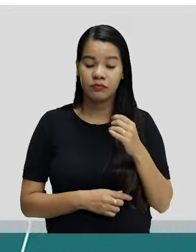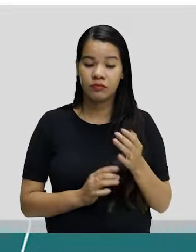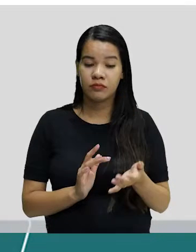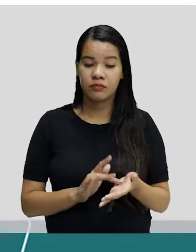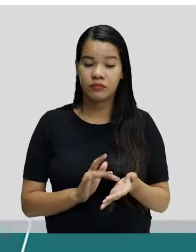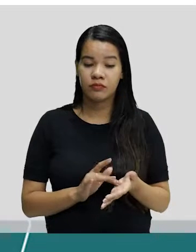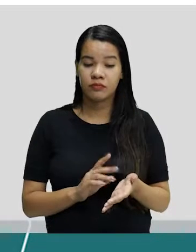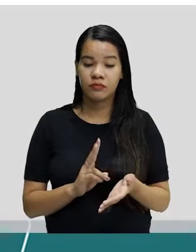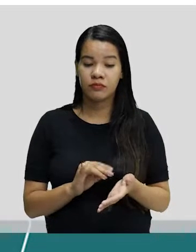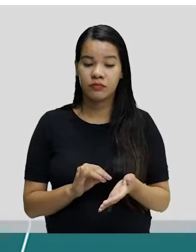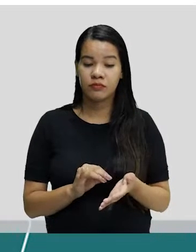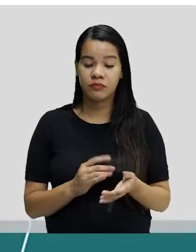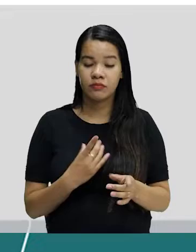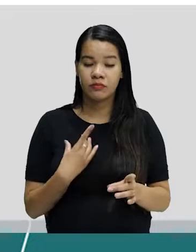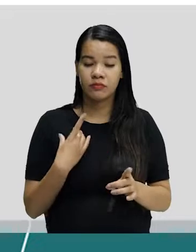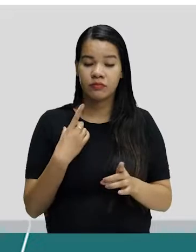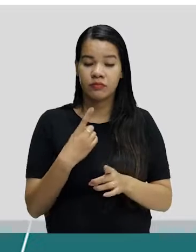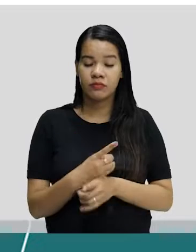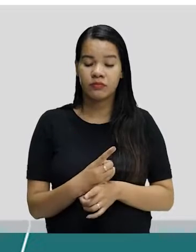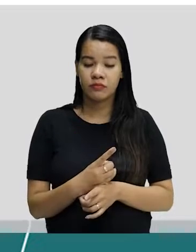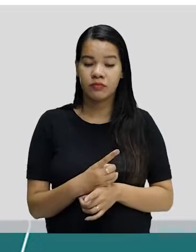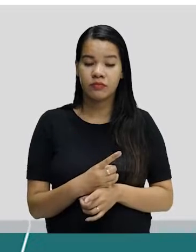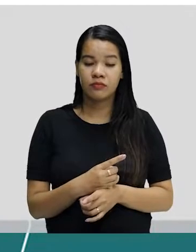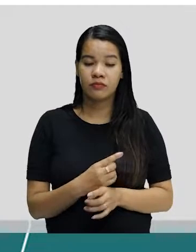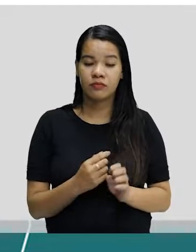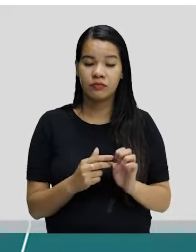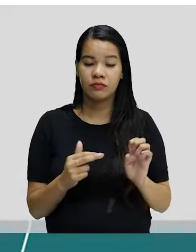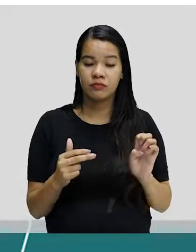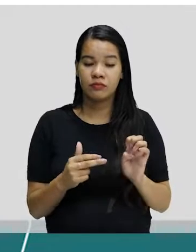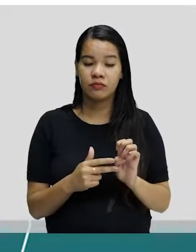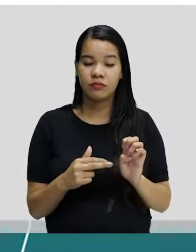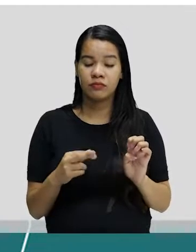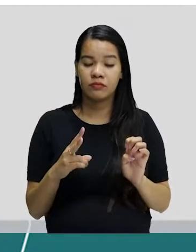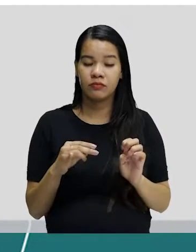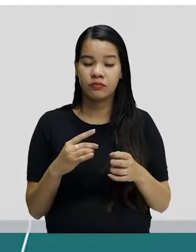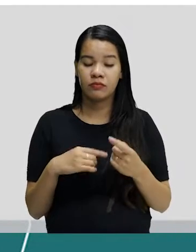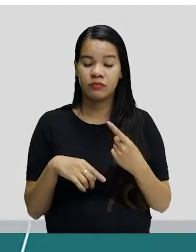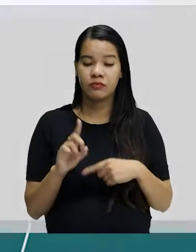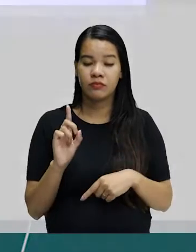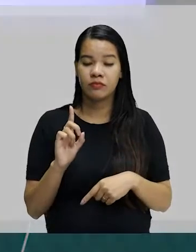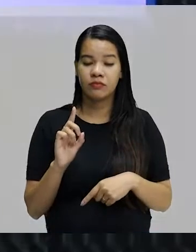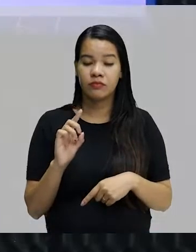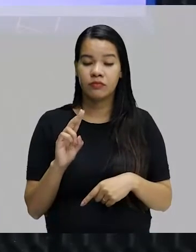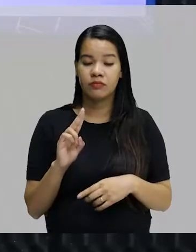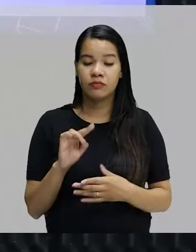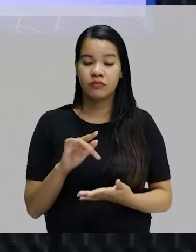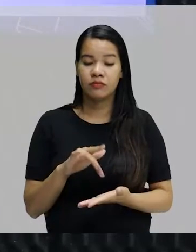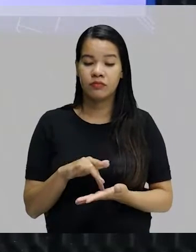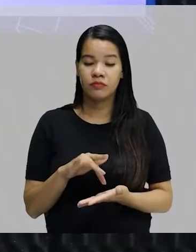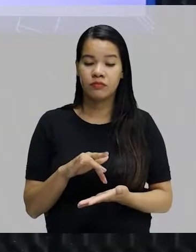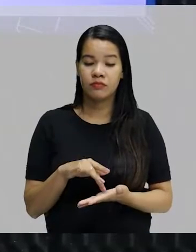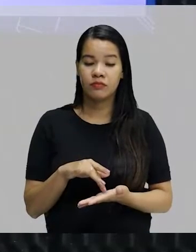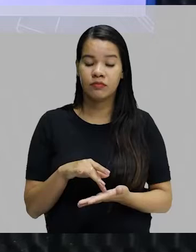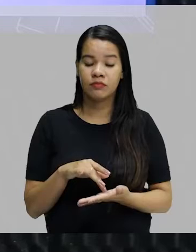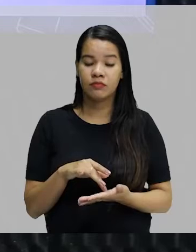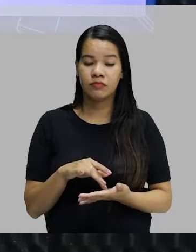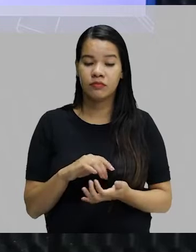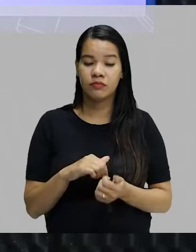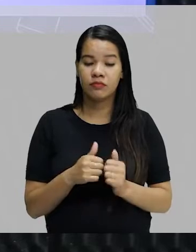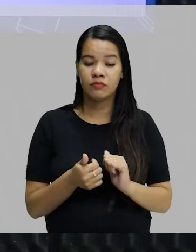ele vai encontrar aqui alguns elementos que vão ultrapassar, né? Que vão, na verdade, se